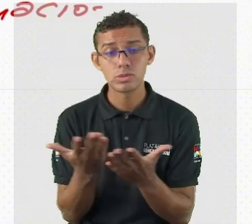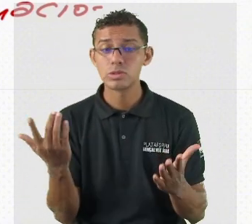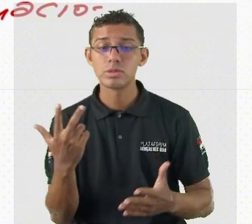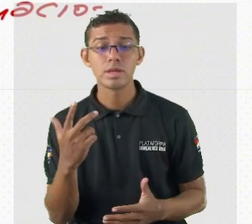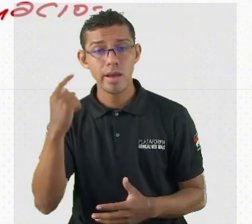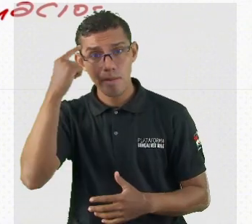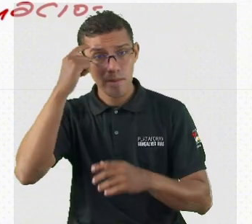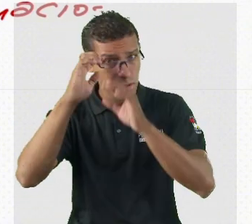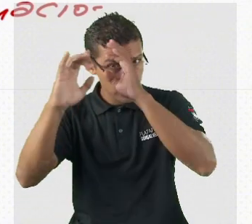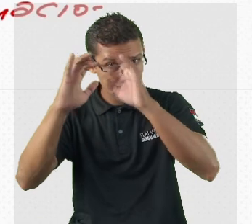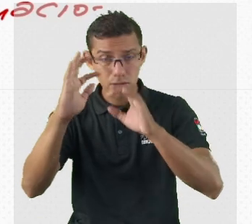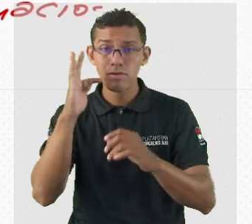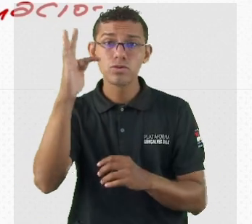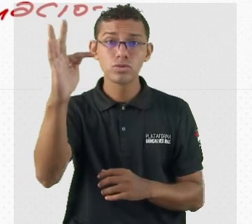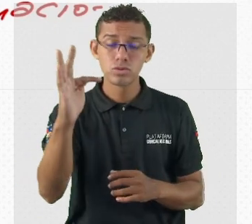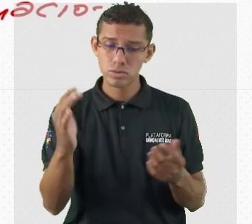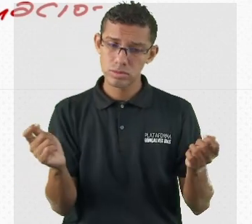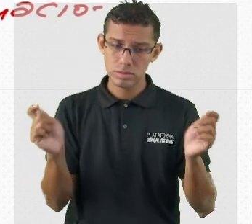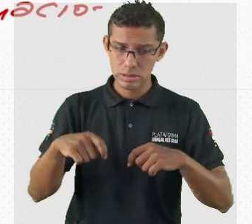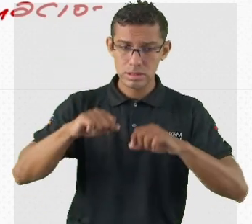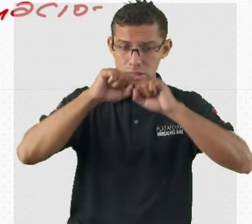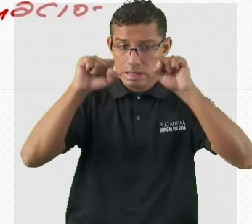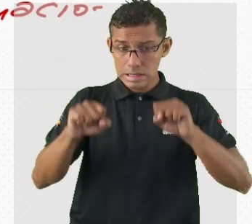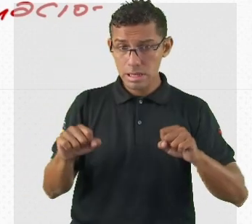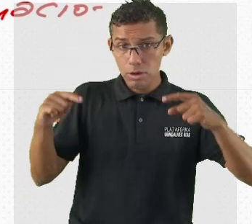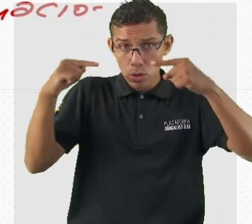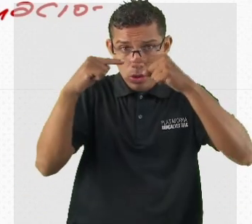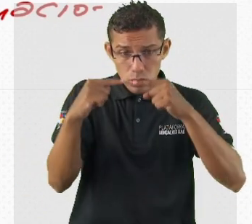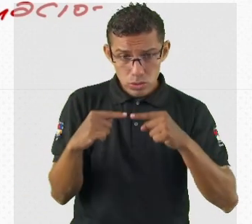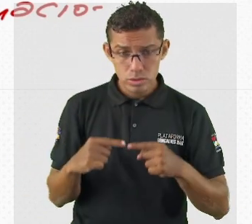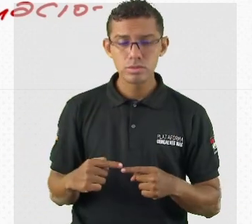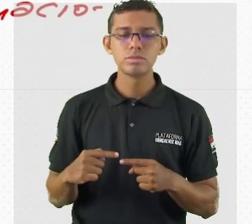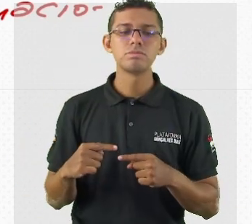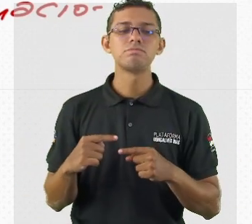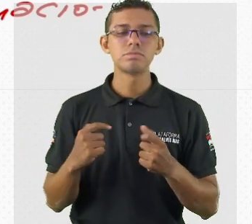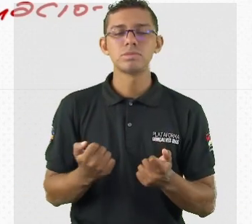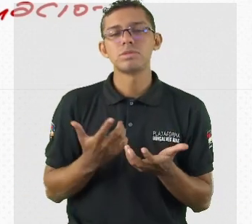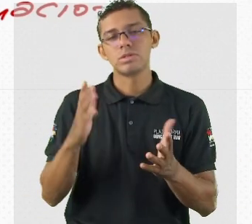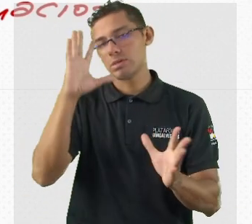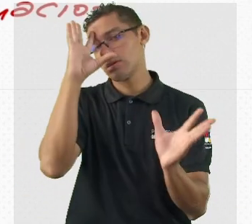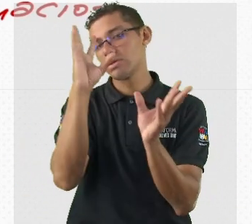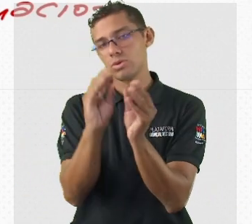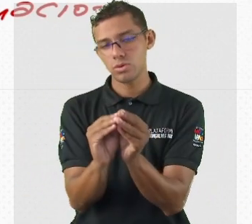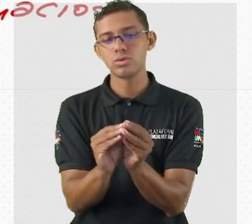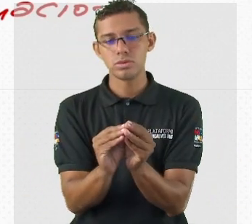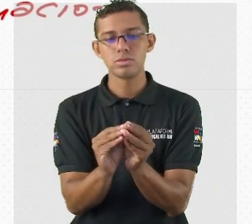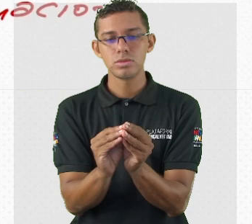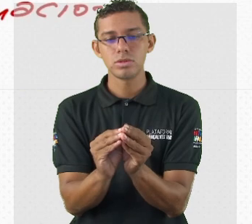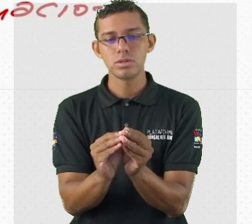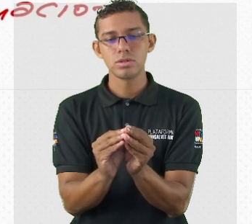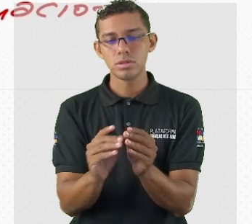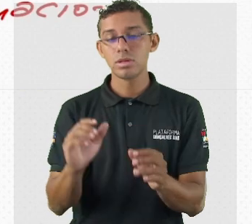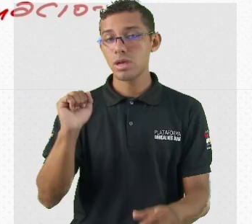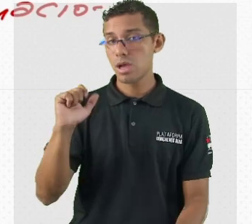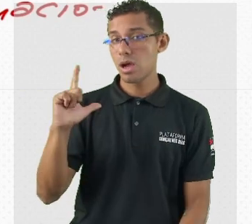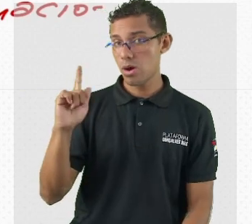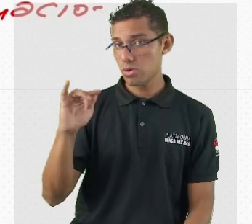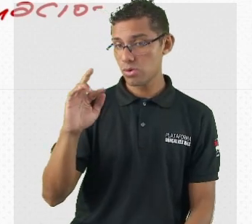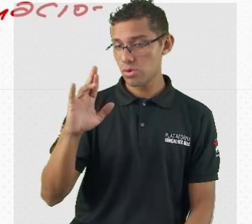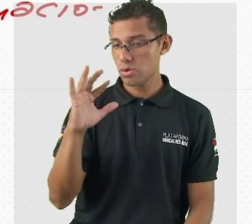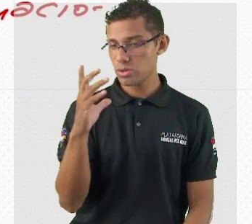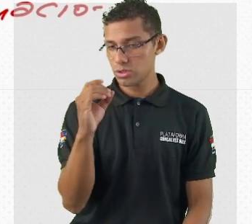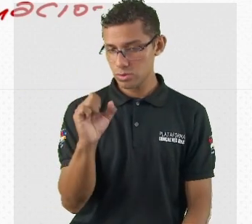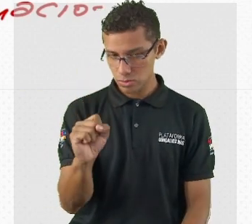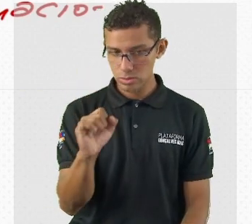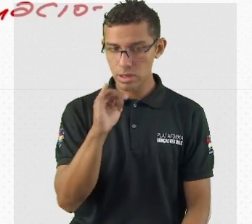tu pensa no futuro em fazer. Esses sistemas já estão cruzando essas informações e chegando a conclusões. É o que a gente chama dos algoritmos pré-programados.